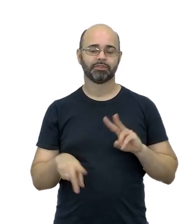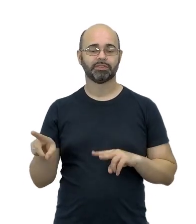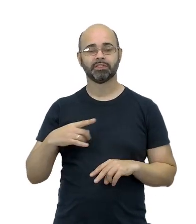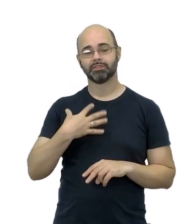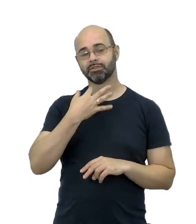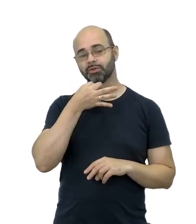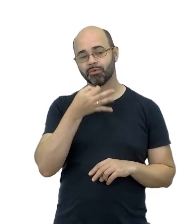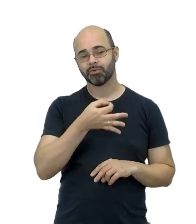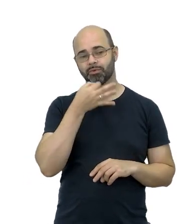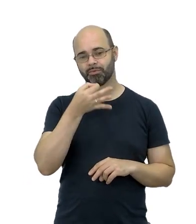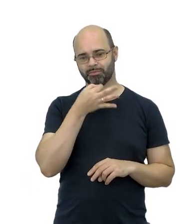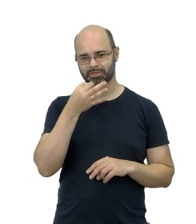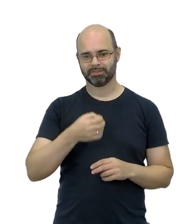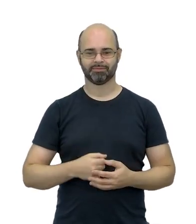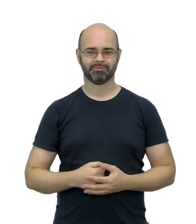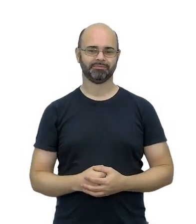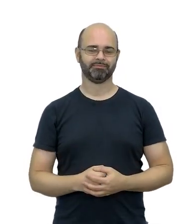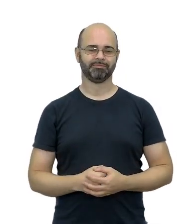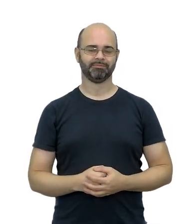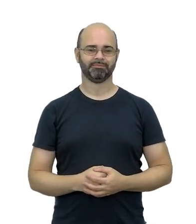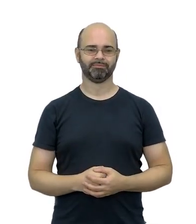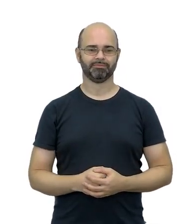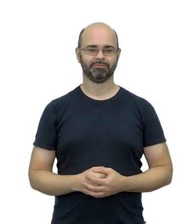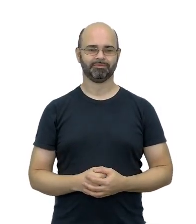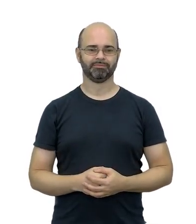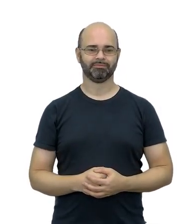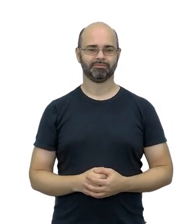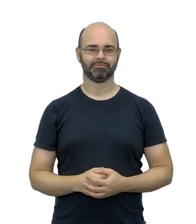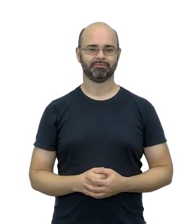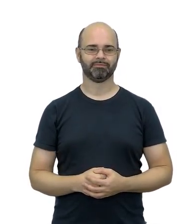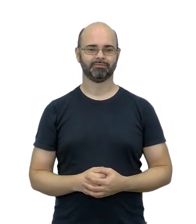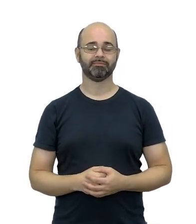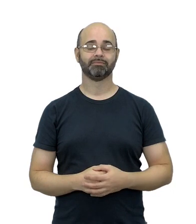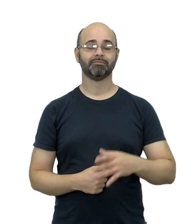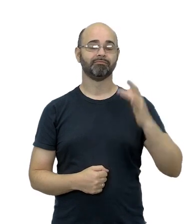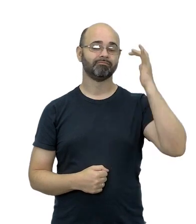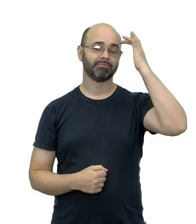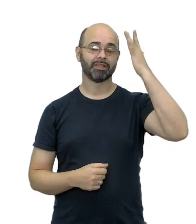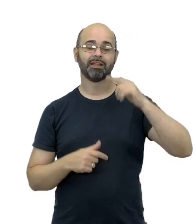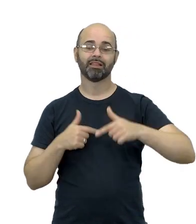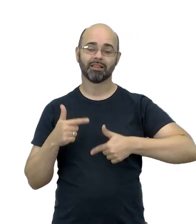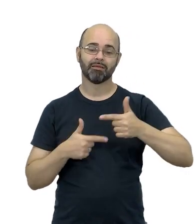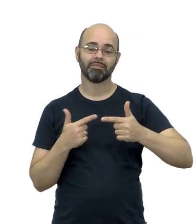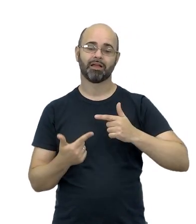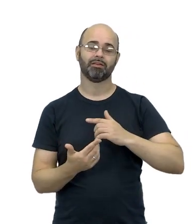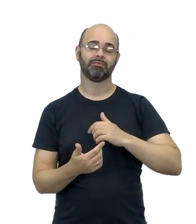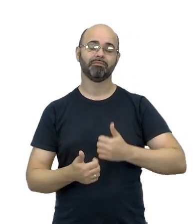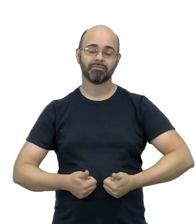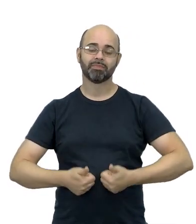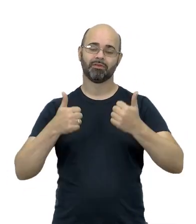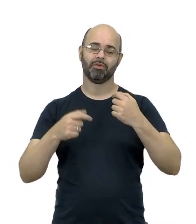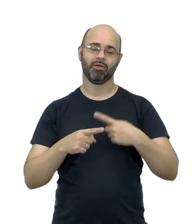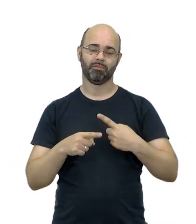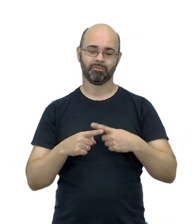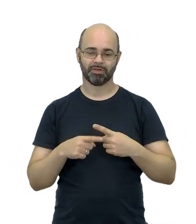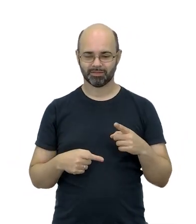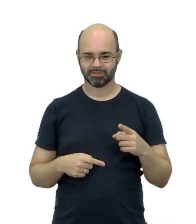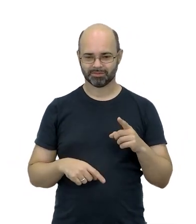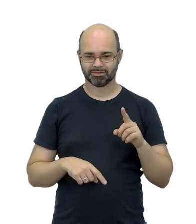vão tendo nos materiais. E aí facilita muito o trabalho, porque a partir dessa observação,